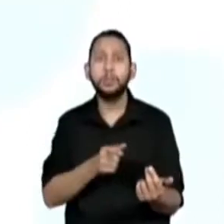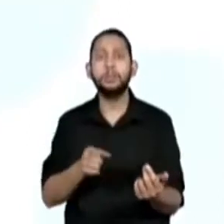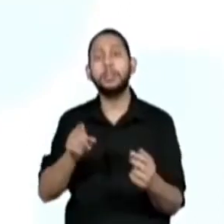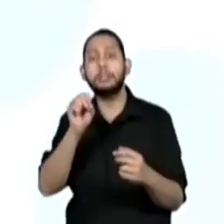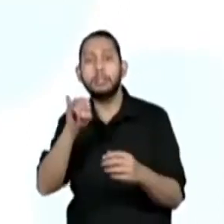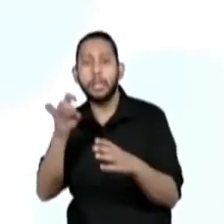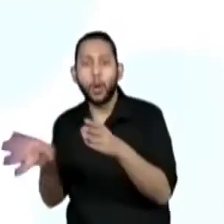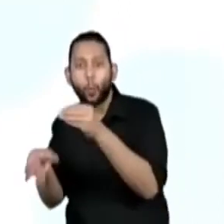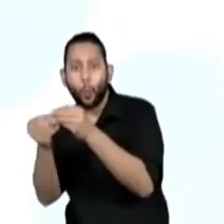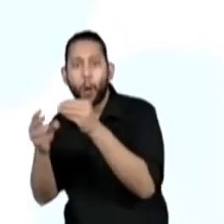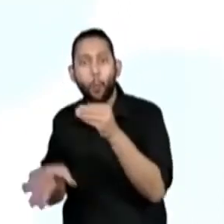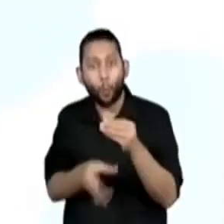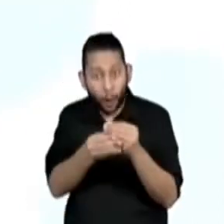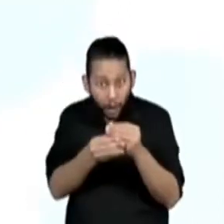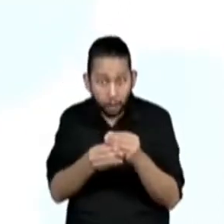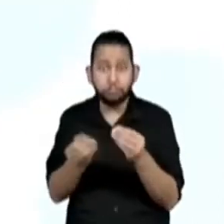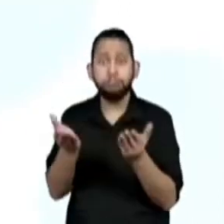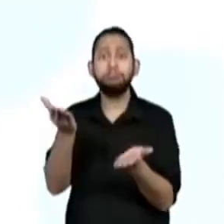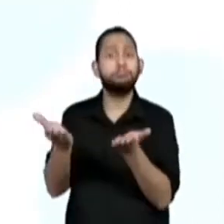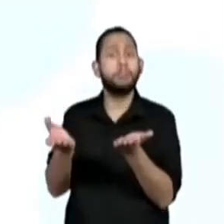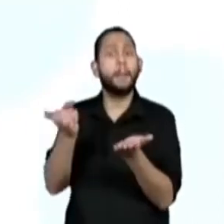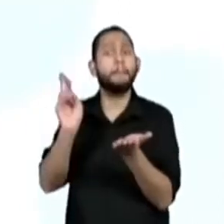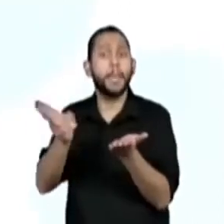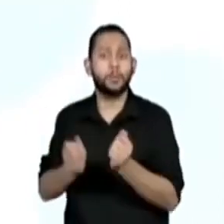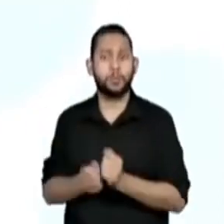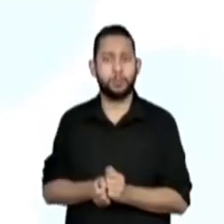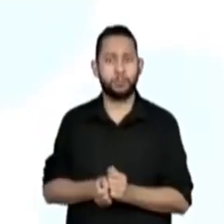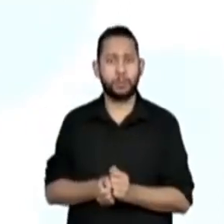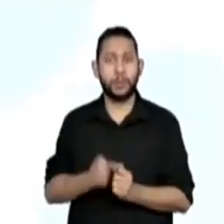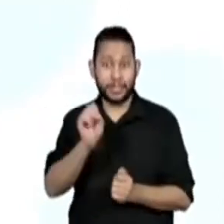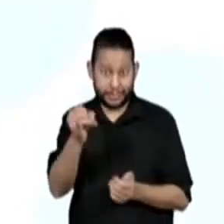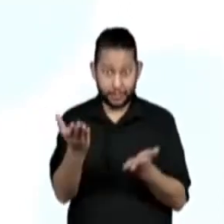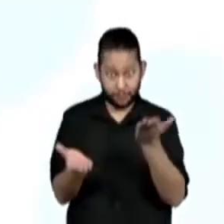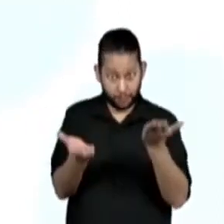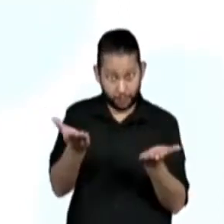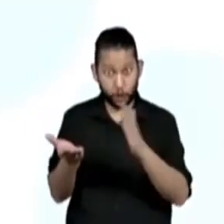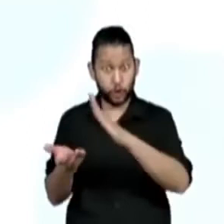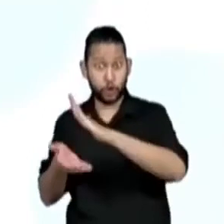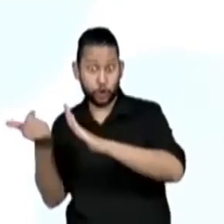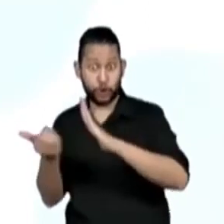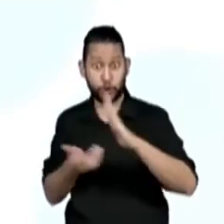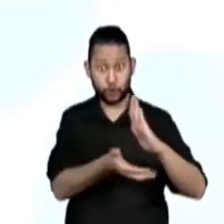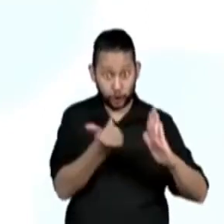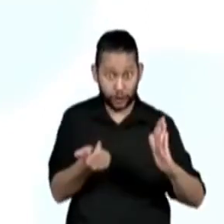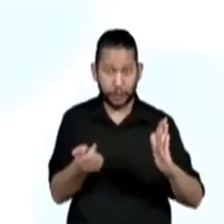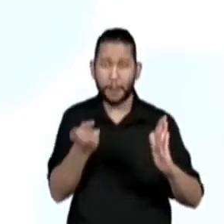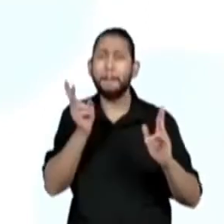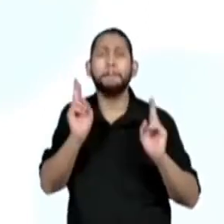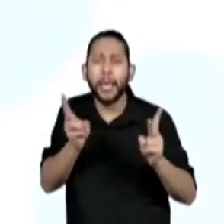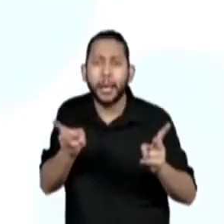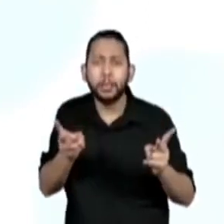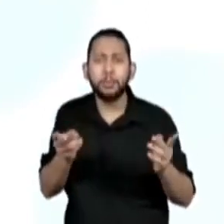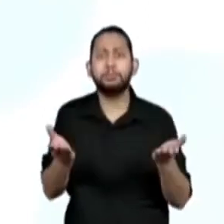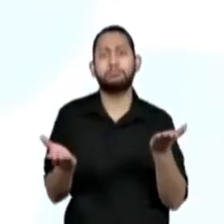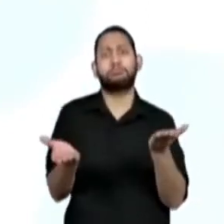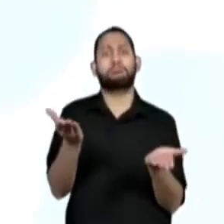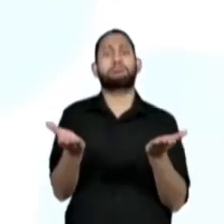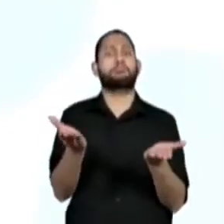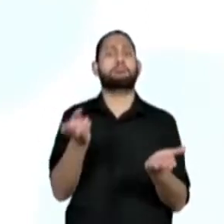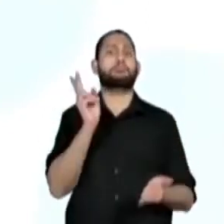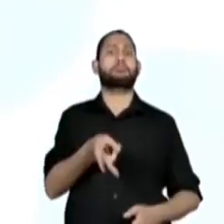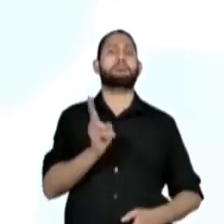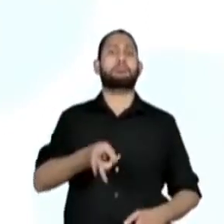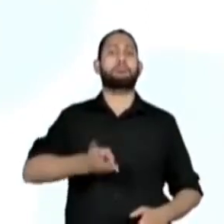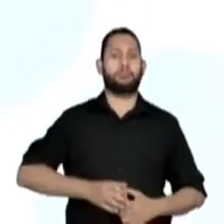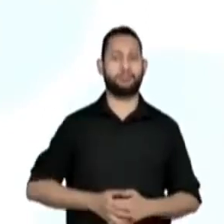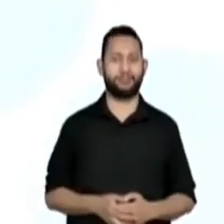ou se subtraem um mesmo número a cada um desses termos o avançar para o próximo também